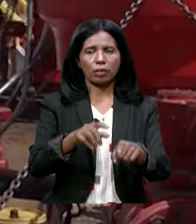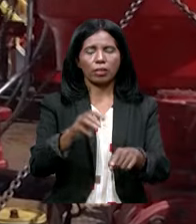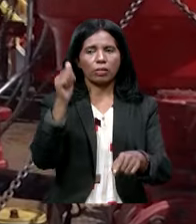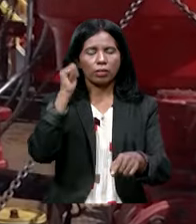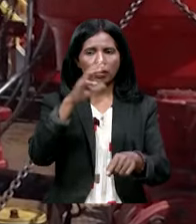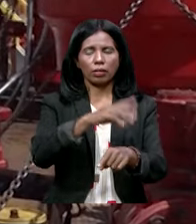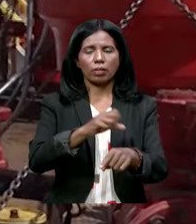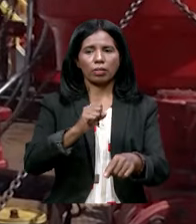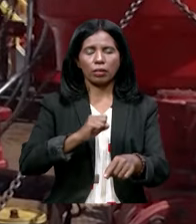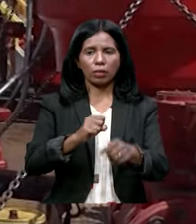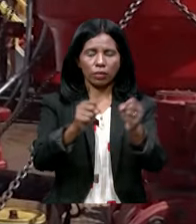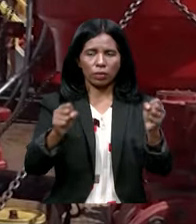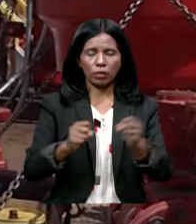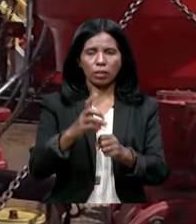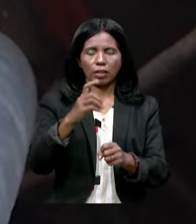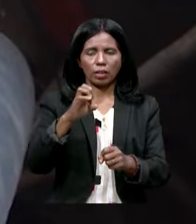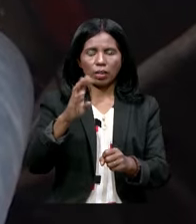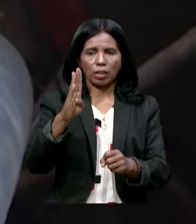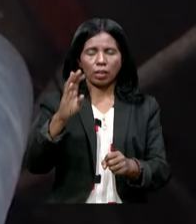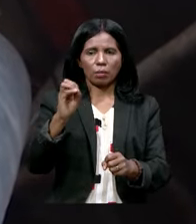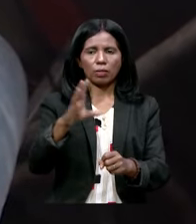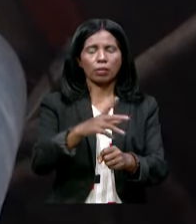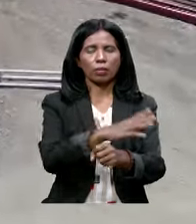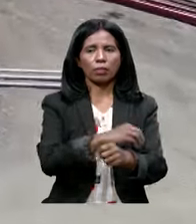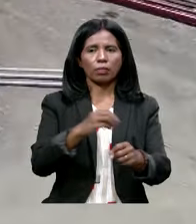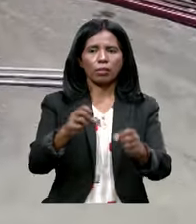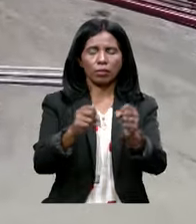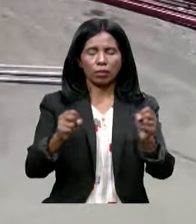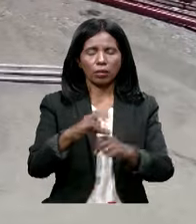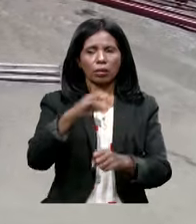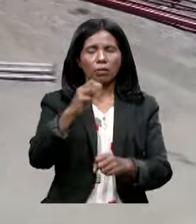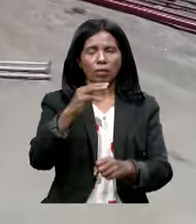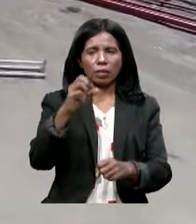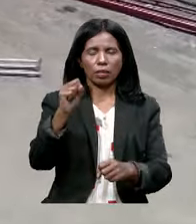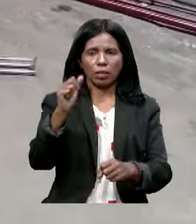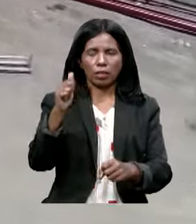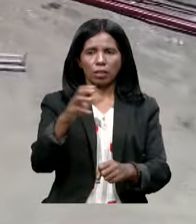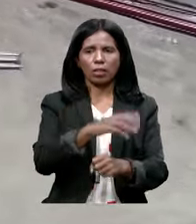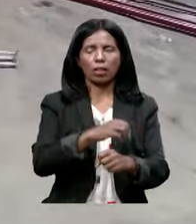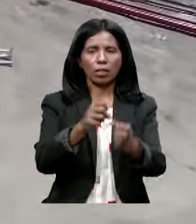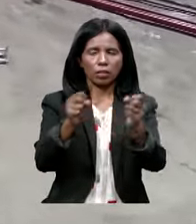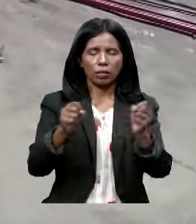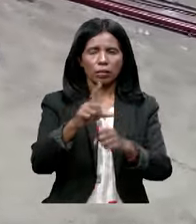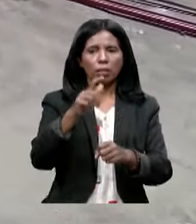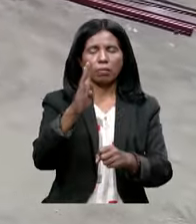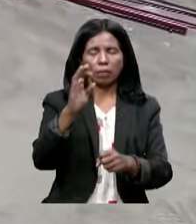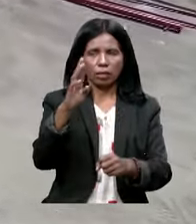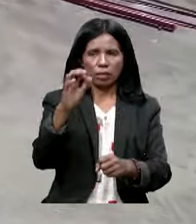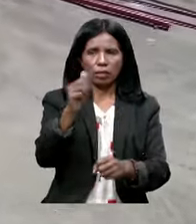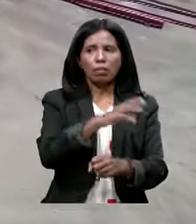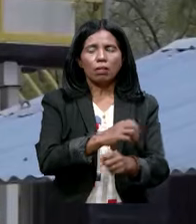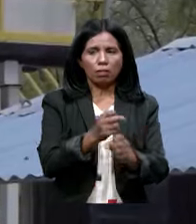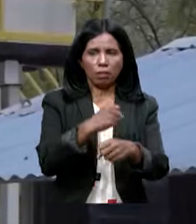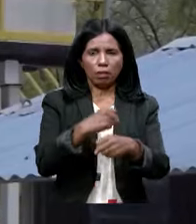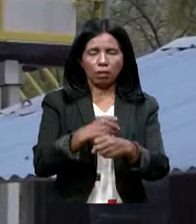maus e a suco debo suai vila poço liurai e a suco kamanasa poço lafaik e a suco labarai além de ne se